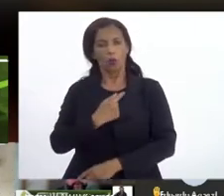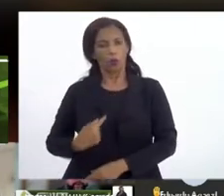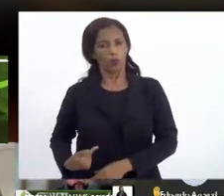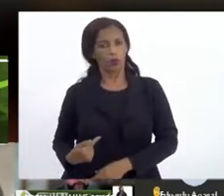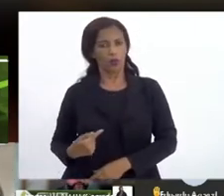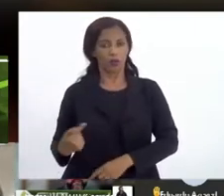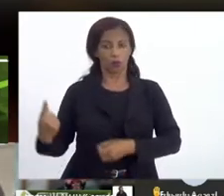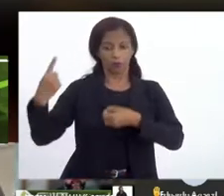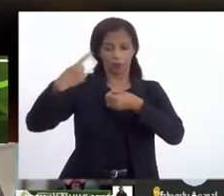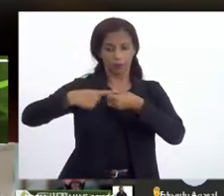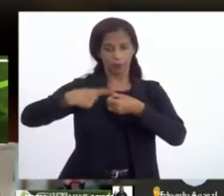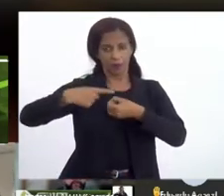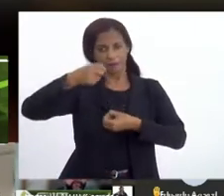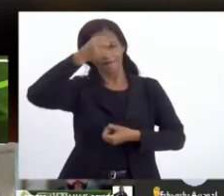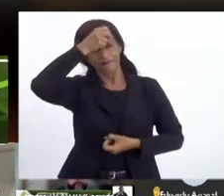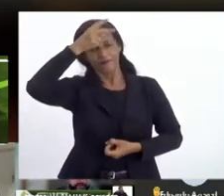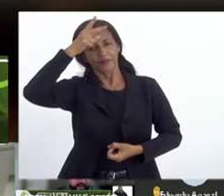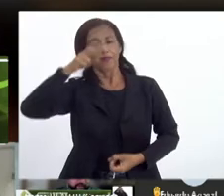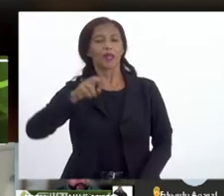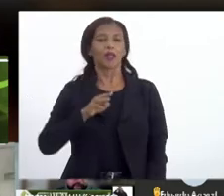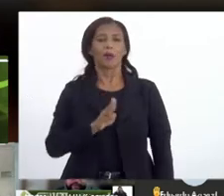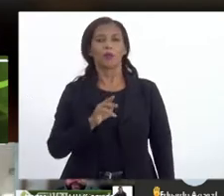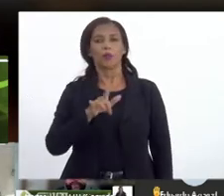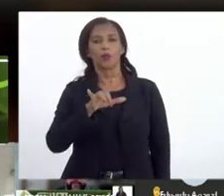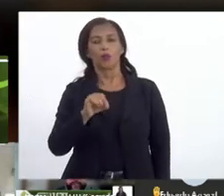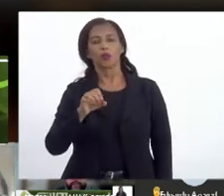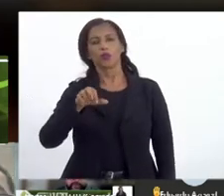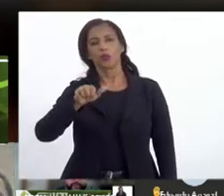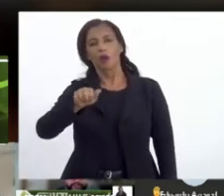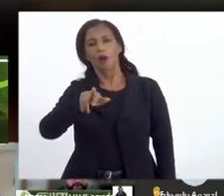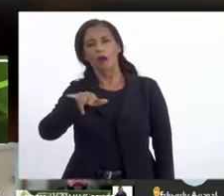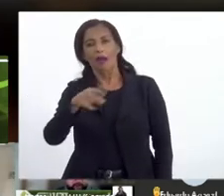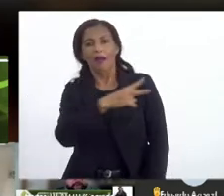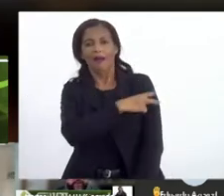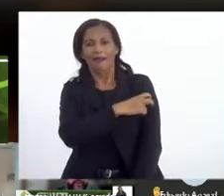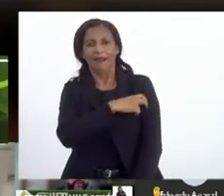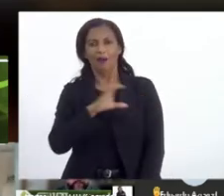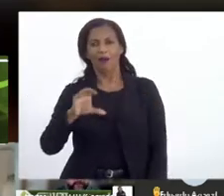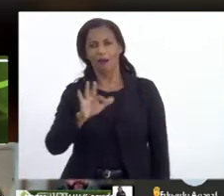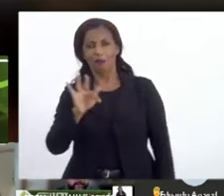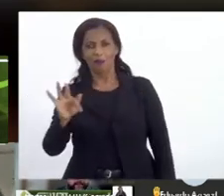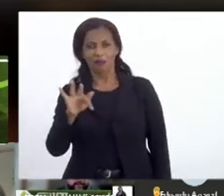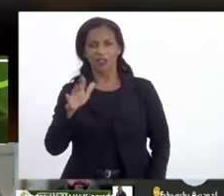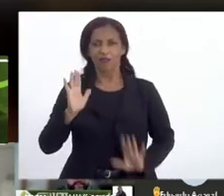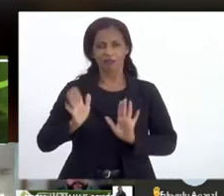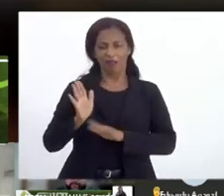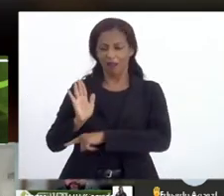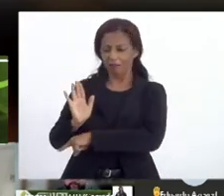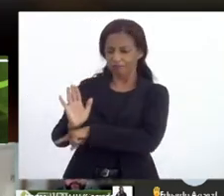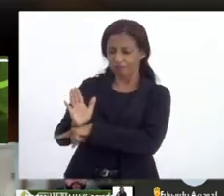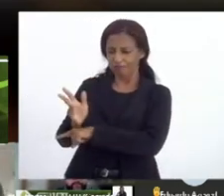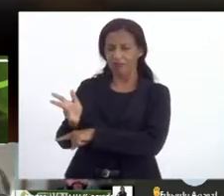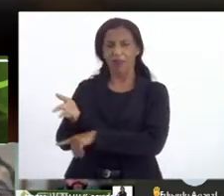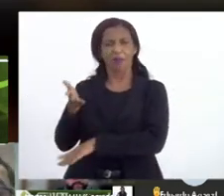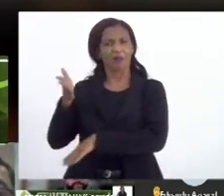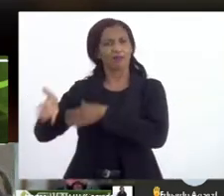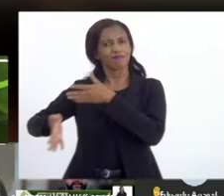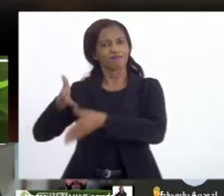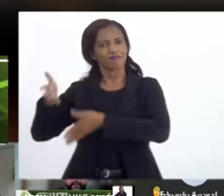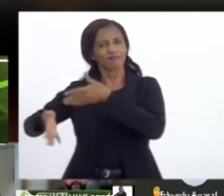governos municipais de Arraial do Cabo, Búzios e Cabo Frio, no sentido dessa convergência para atração de